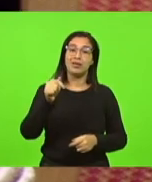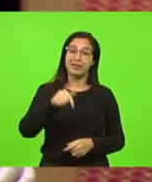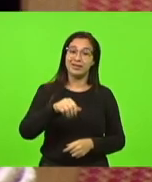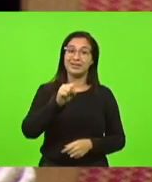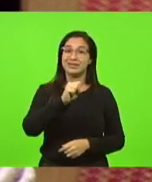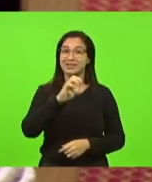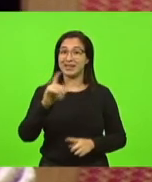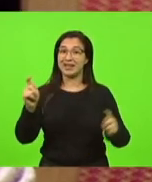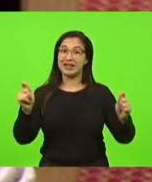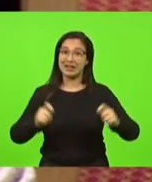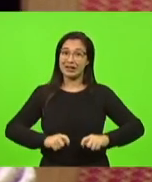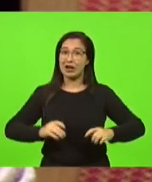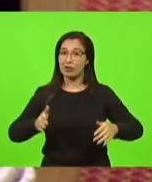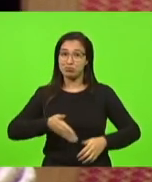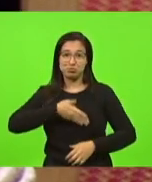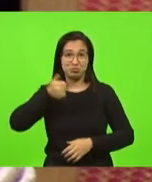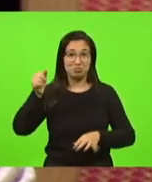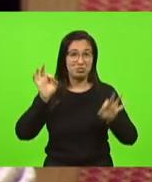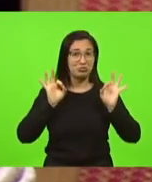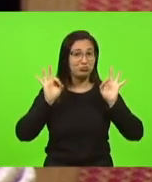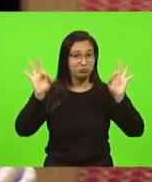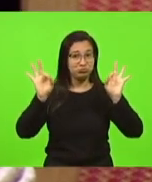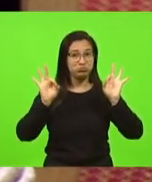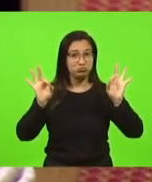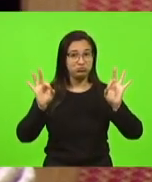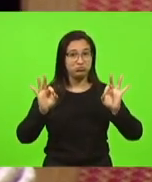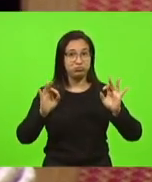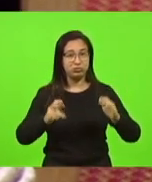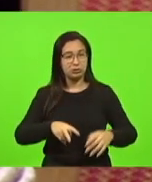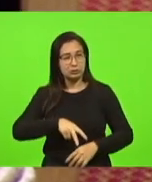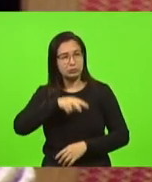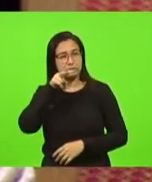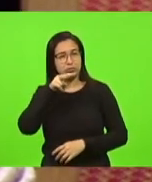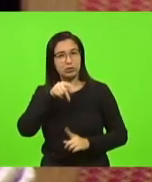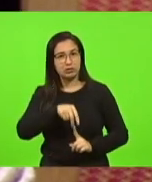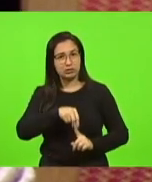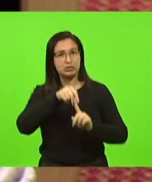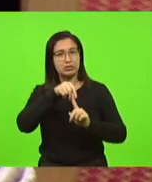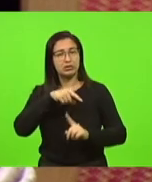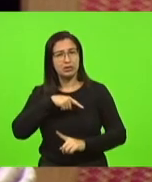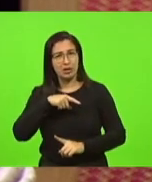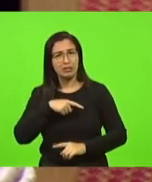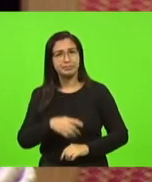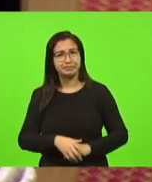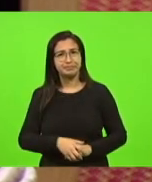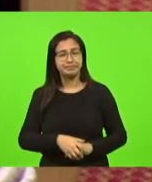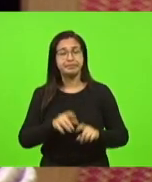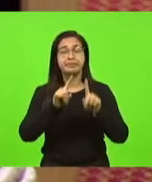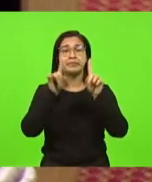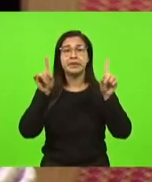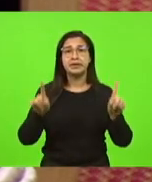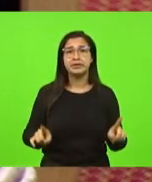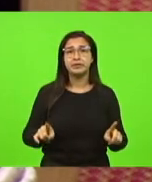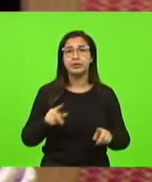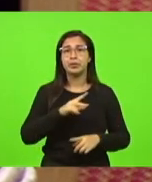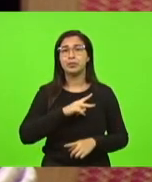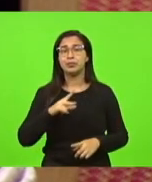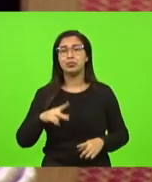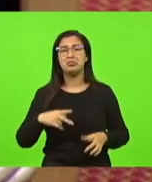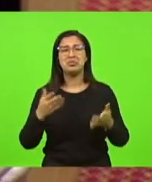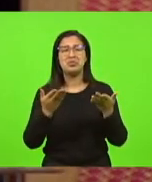Catarina seja esse estado de destaque. O servidor público que fica